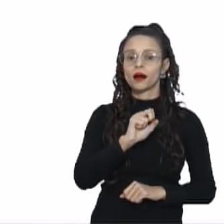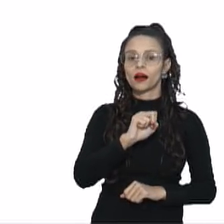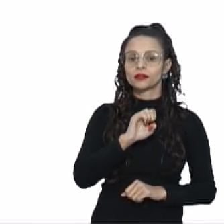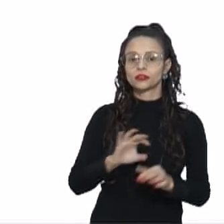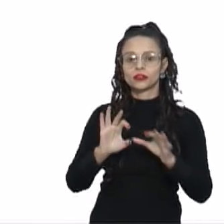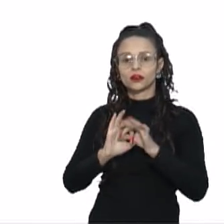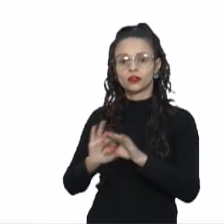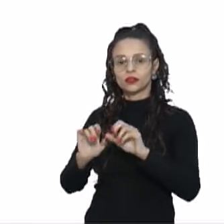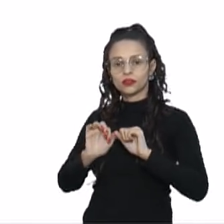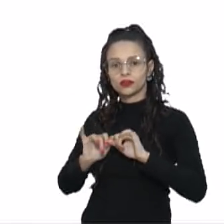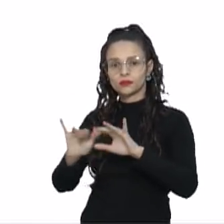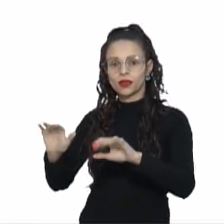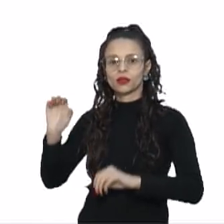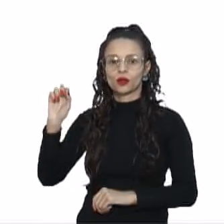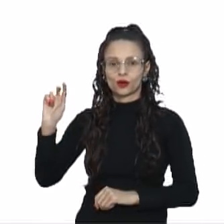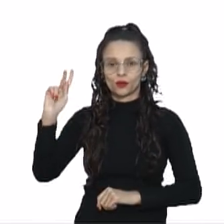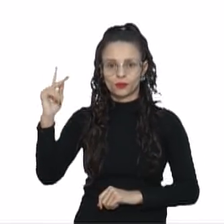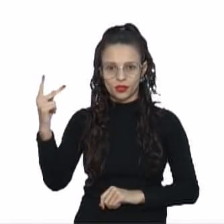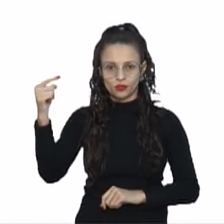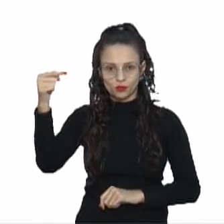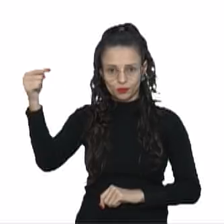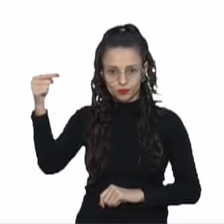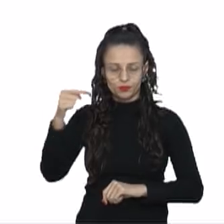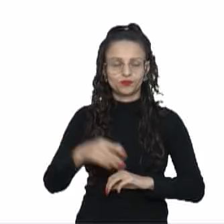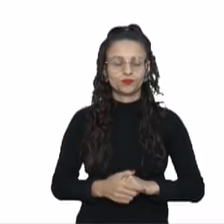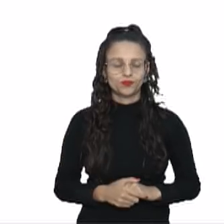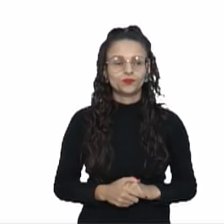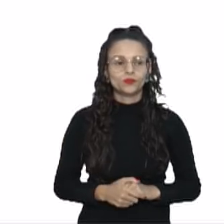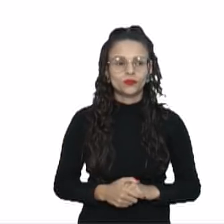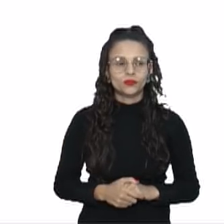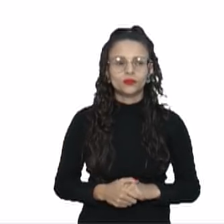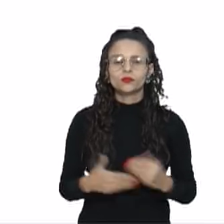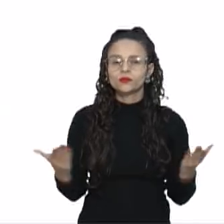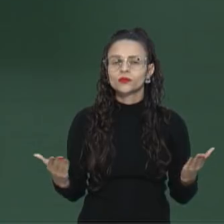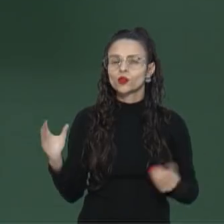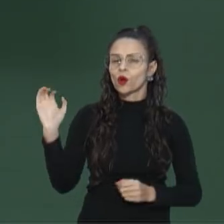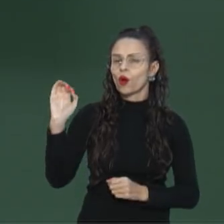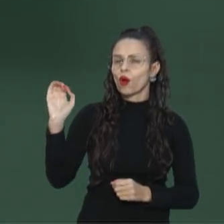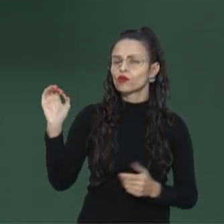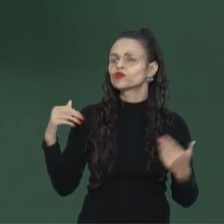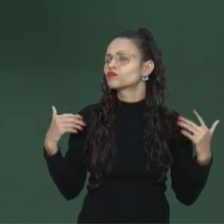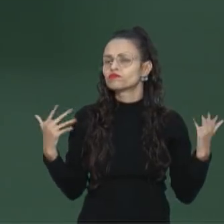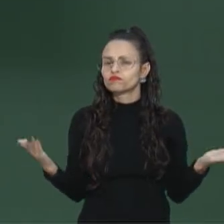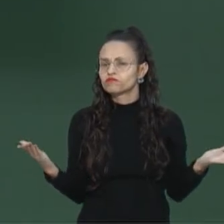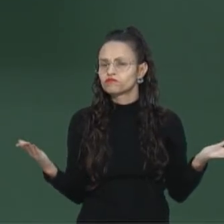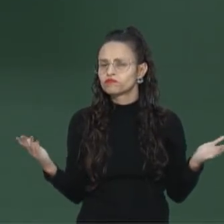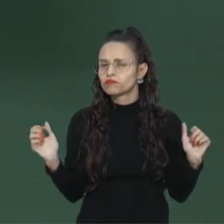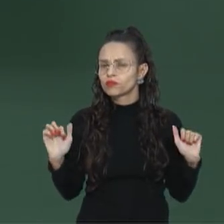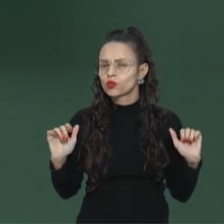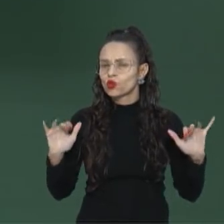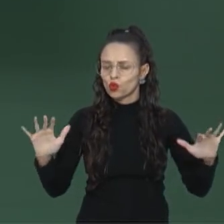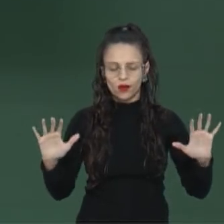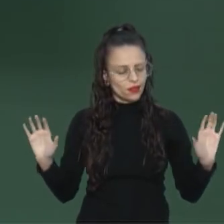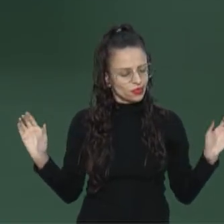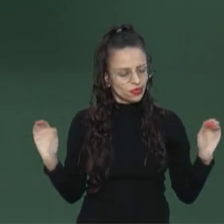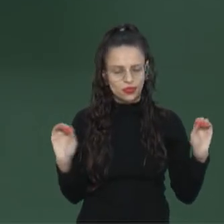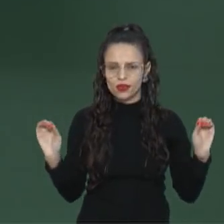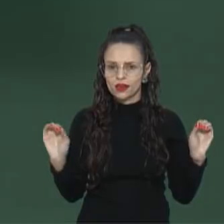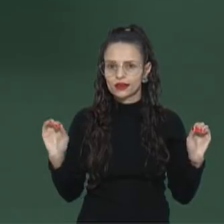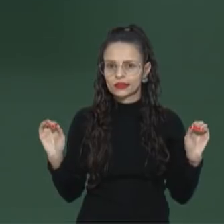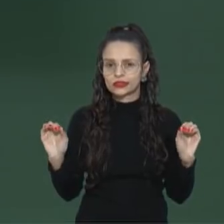hidroxila, OH-. E os óxidos? O que, que eles liberam? Eles não liberam, eles